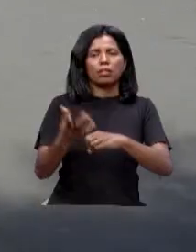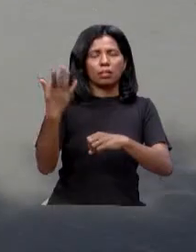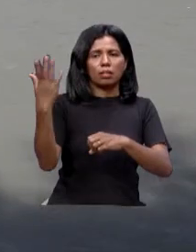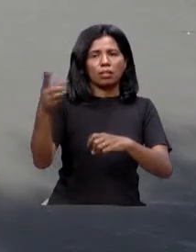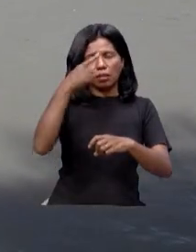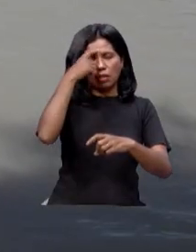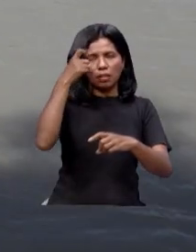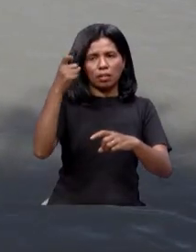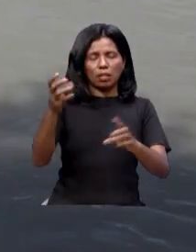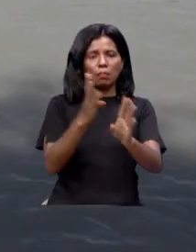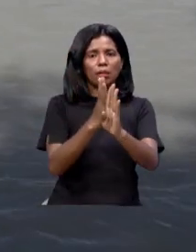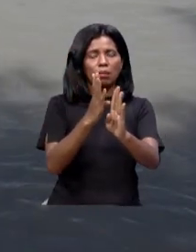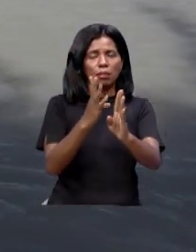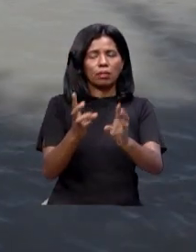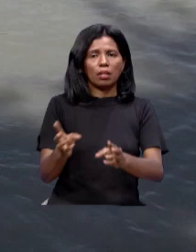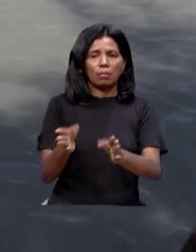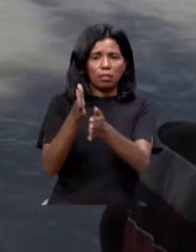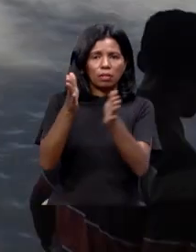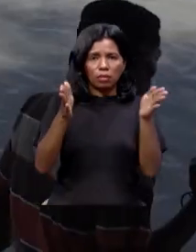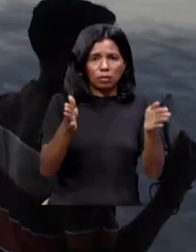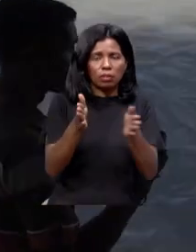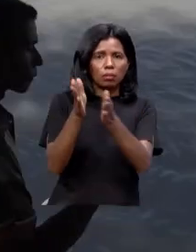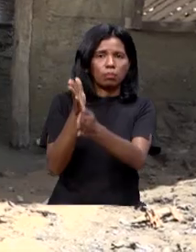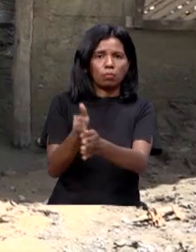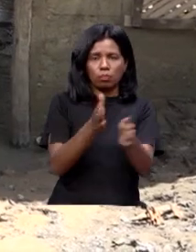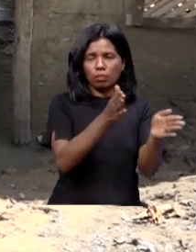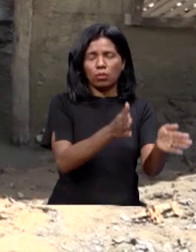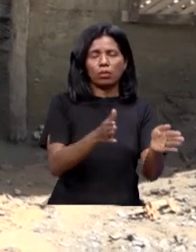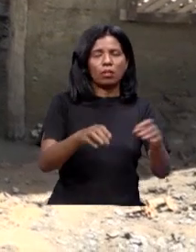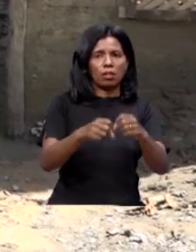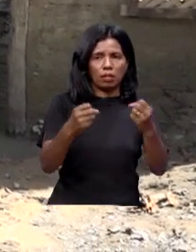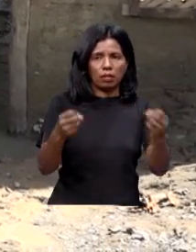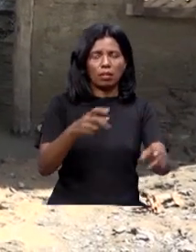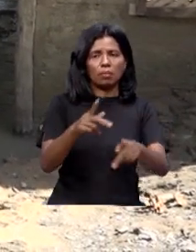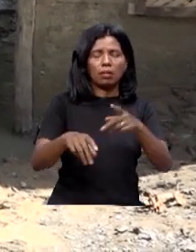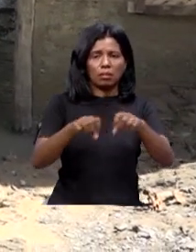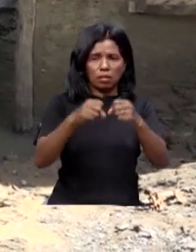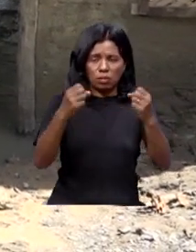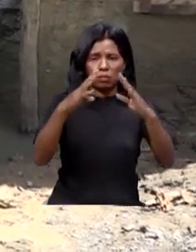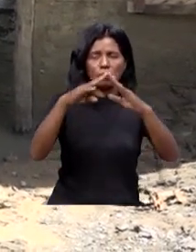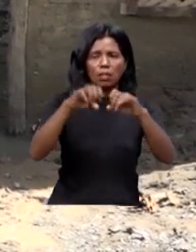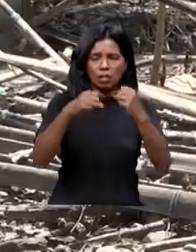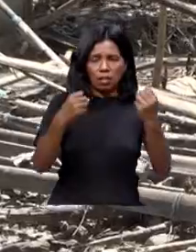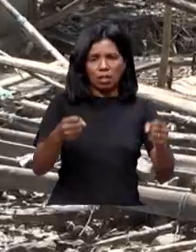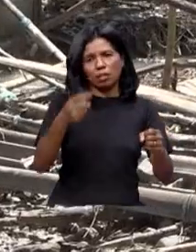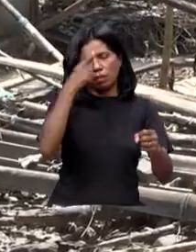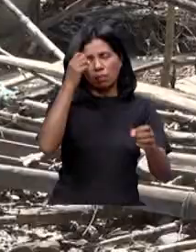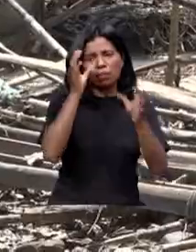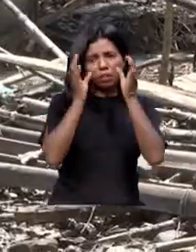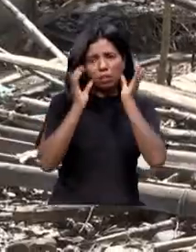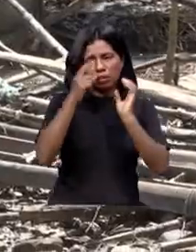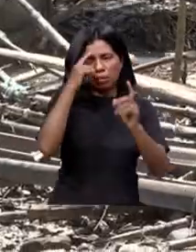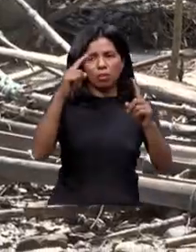tamba barazen motatono, kutu. Comunidade nebe ume retan estragos hus inundação ne triste, tamba to agora